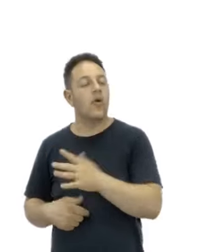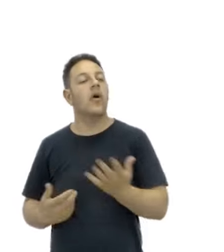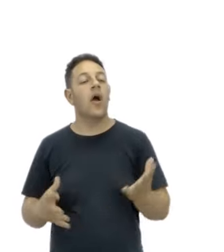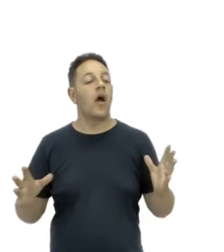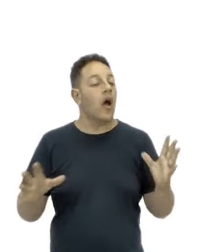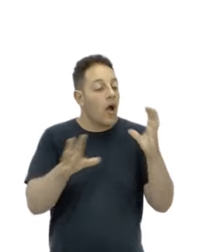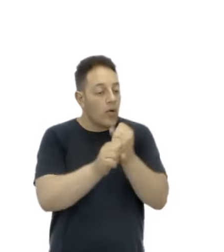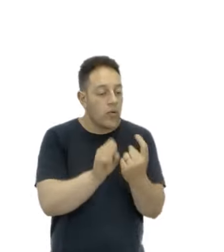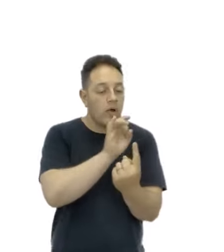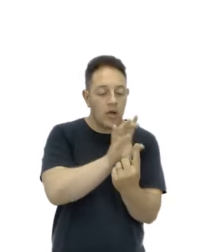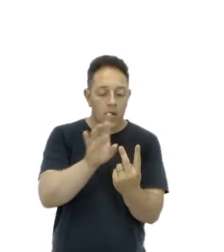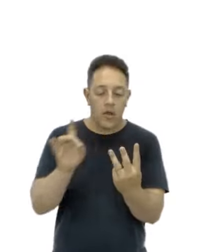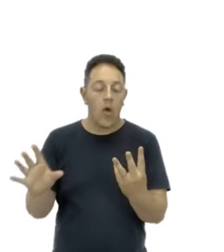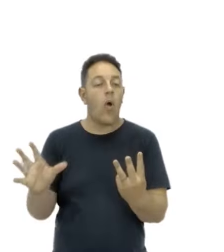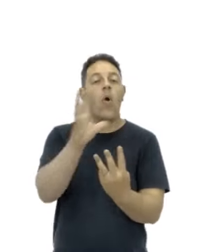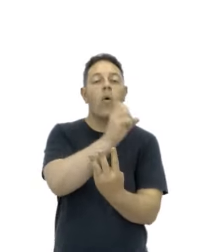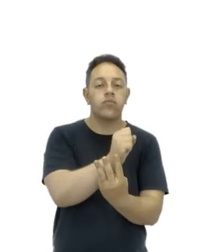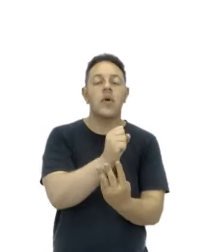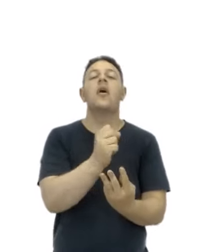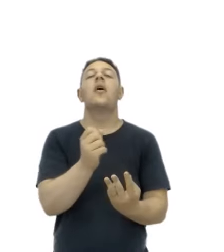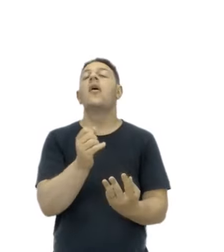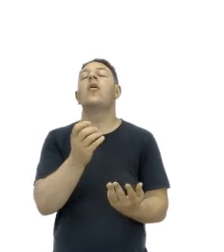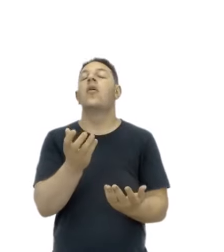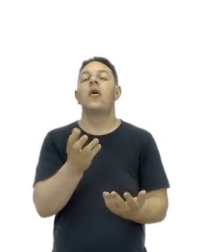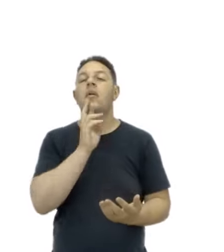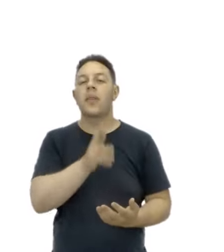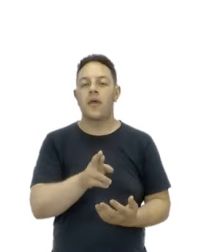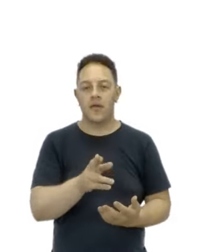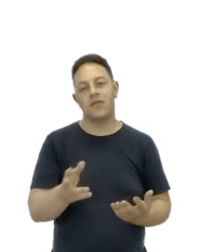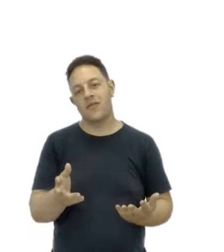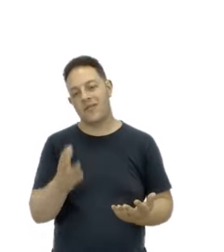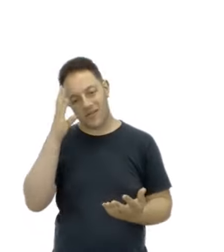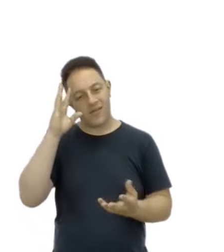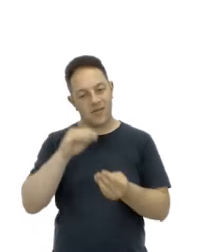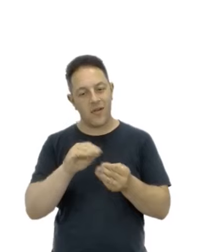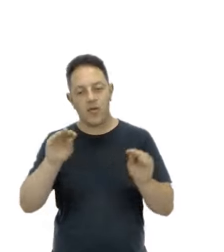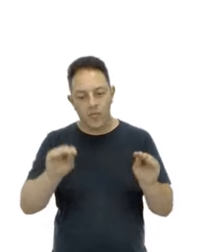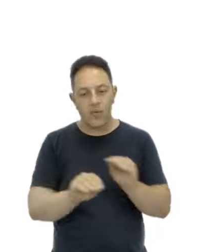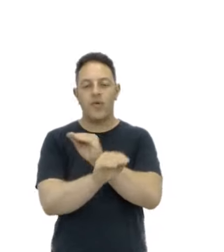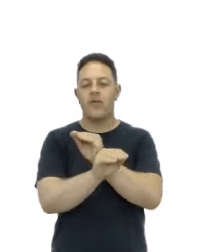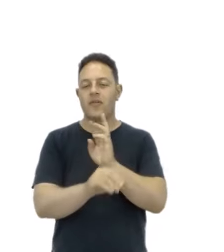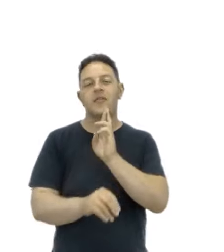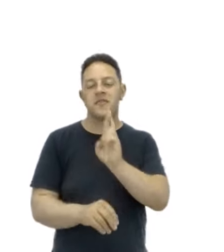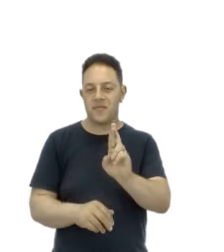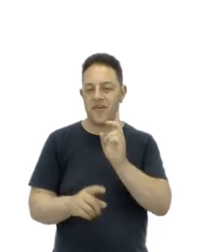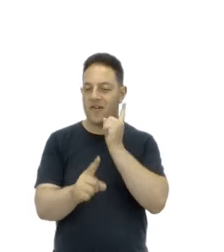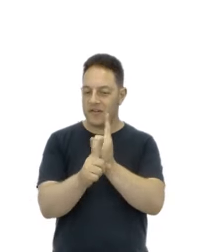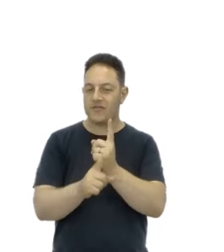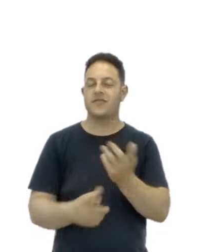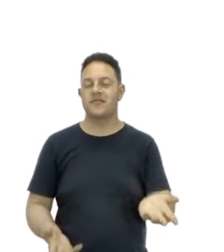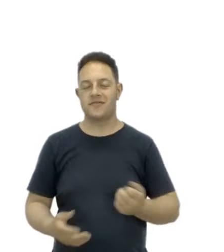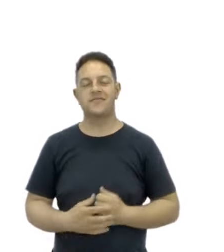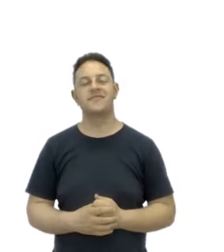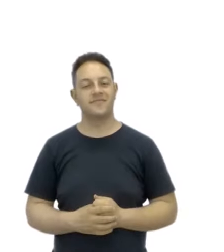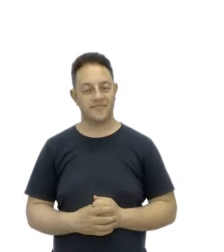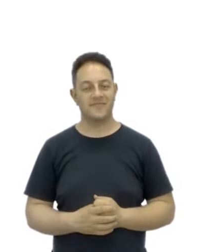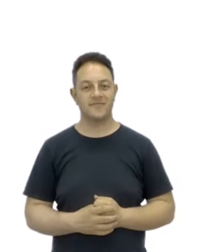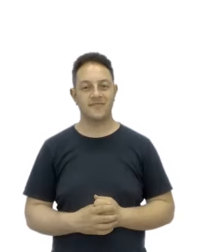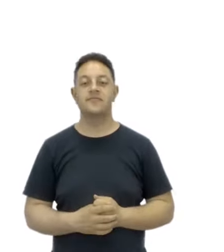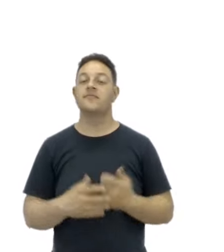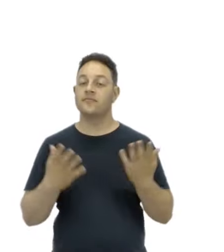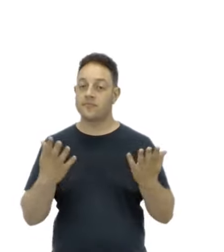peças que foi comprada durante o ano. Ou seja, houve uma mudança no lugar dessa incógnita. Para